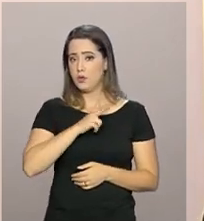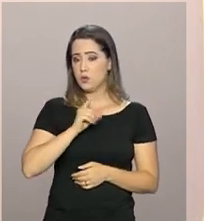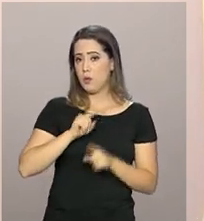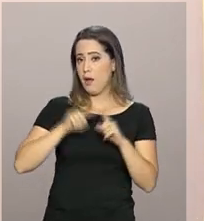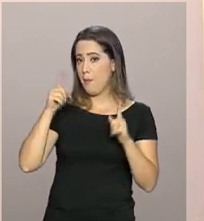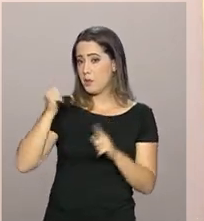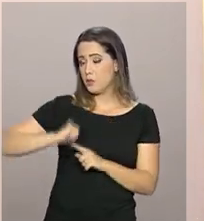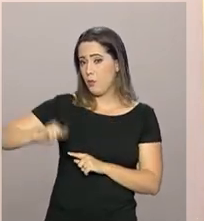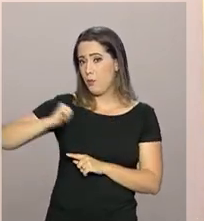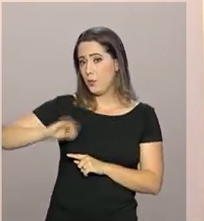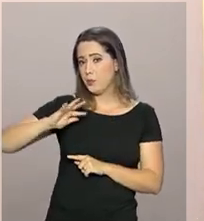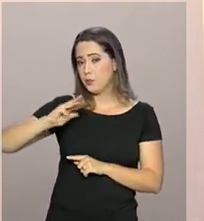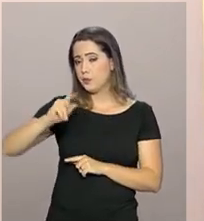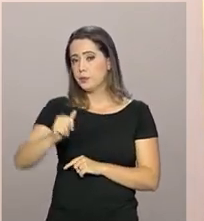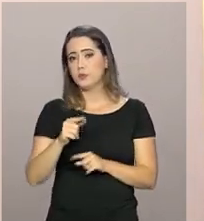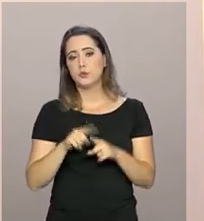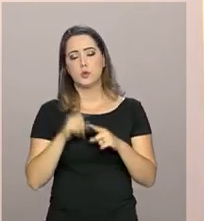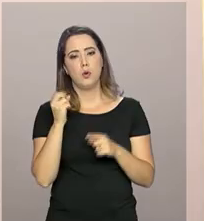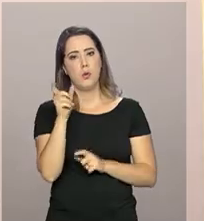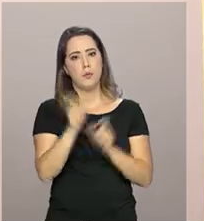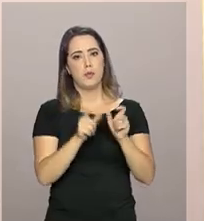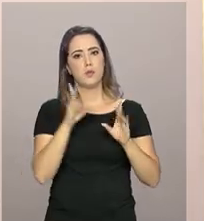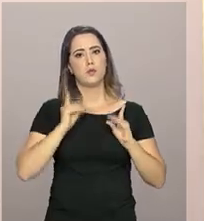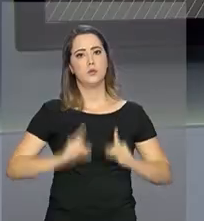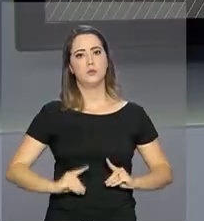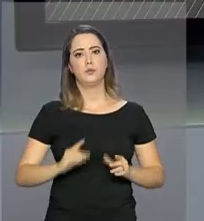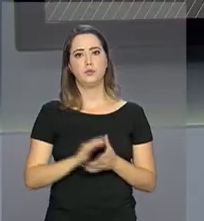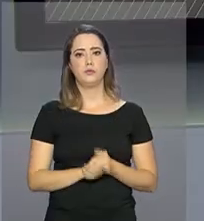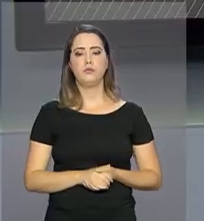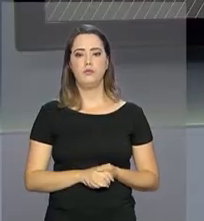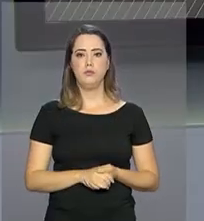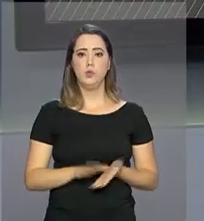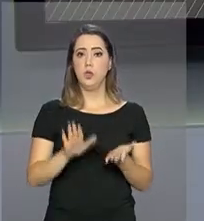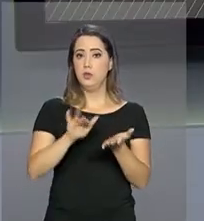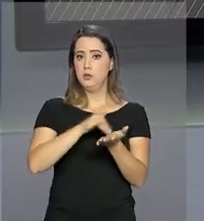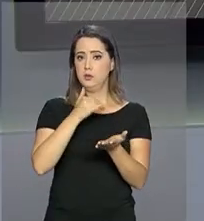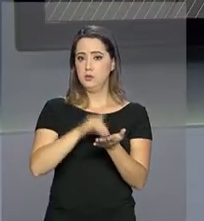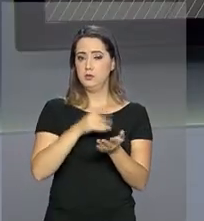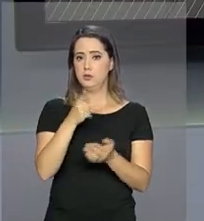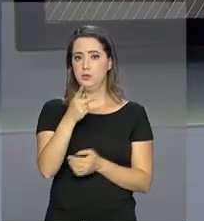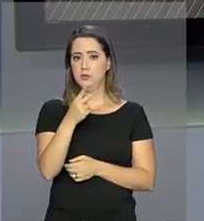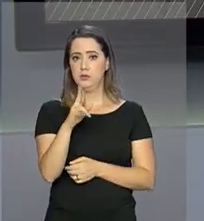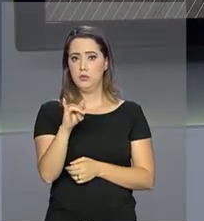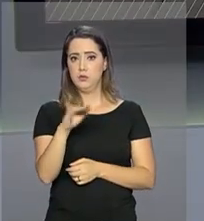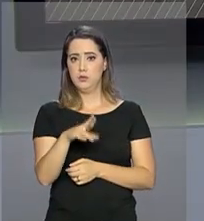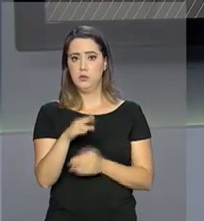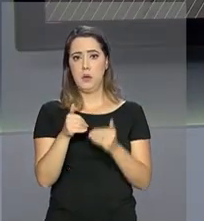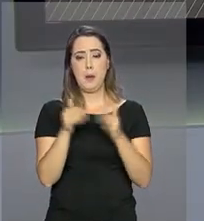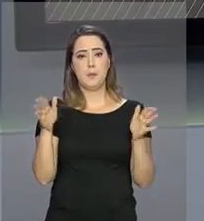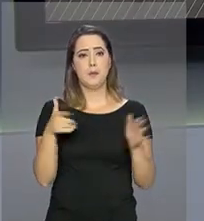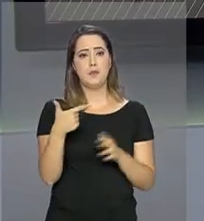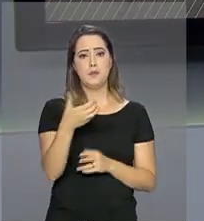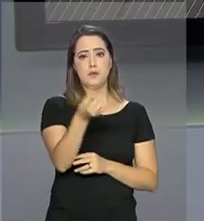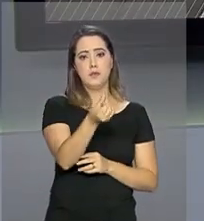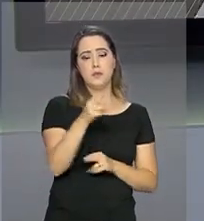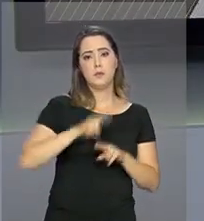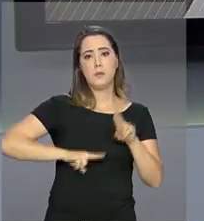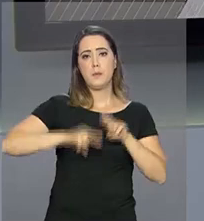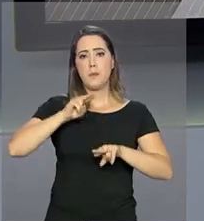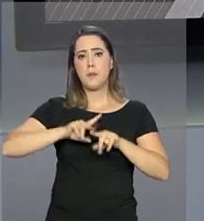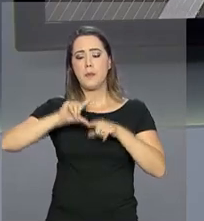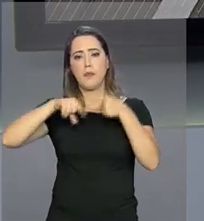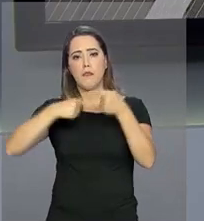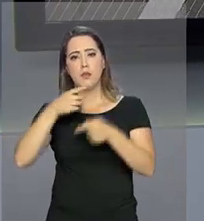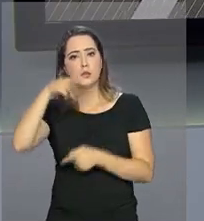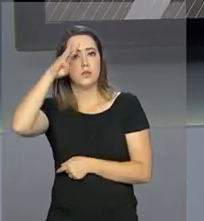de bolsista integral ou ser pessoa com deficiência as inscrições para o prouni abrem no dia 26 de junho